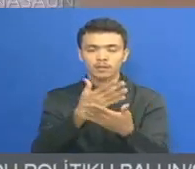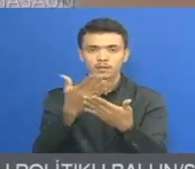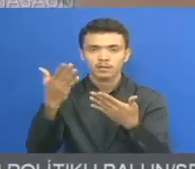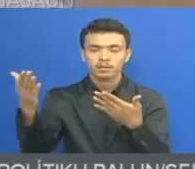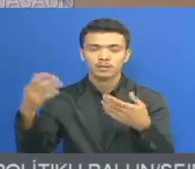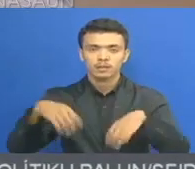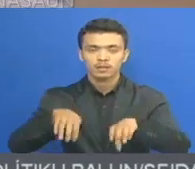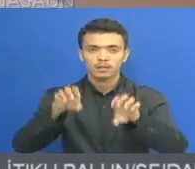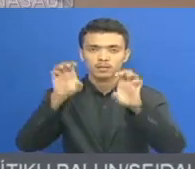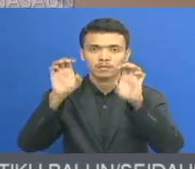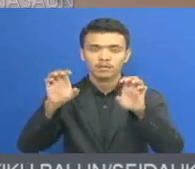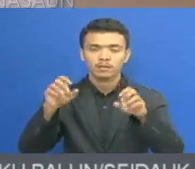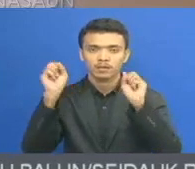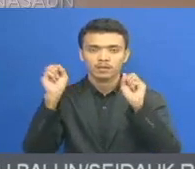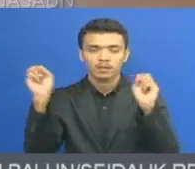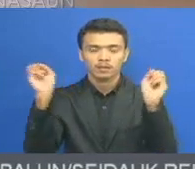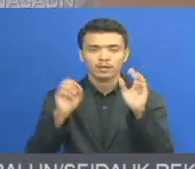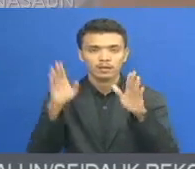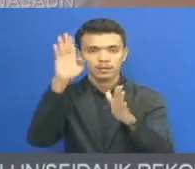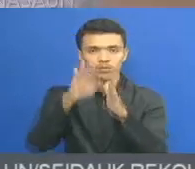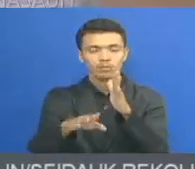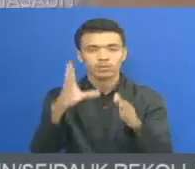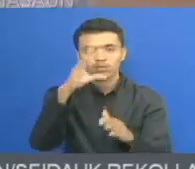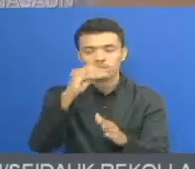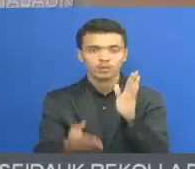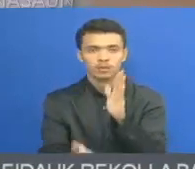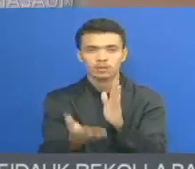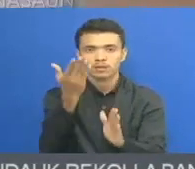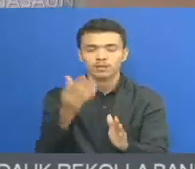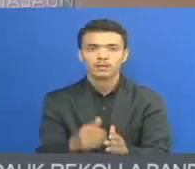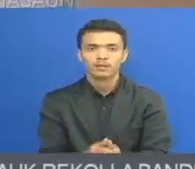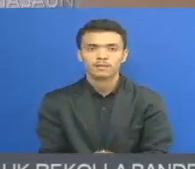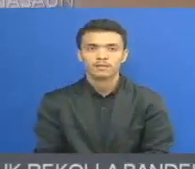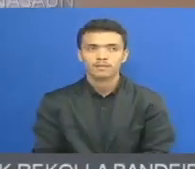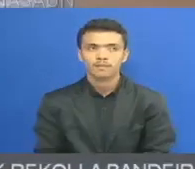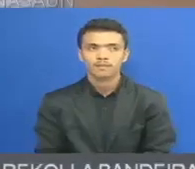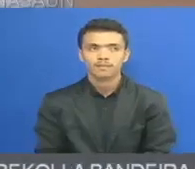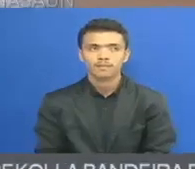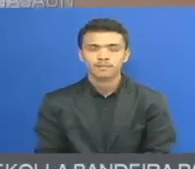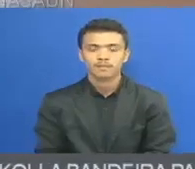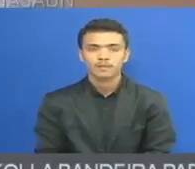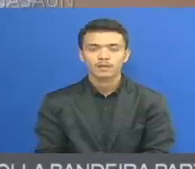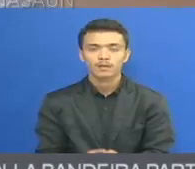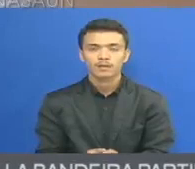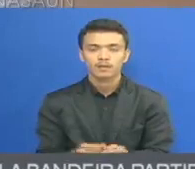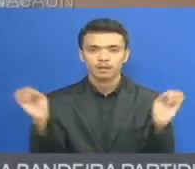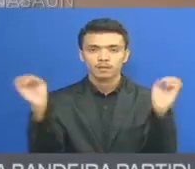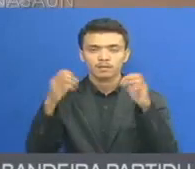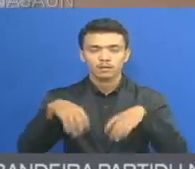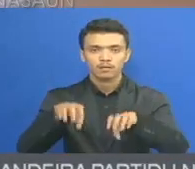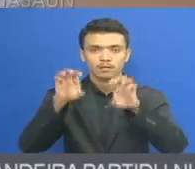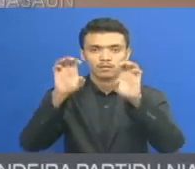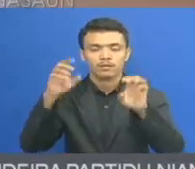mi fane, be la tu la sai, ano, sei lá. Sasam oxir, cimenti, mas cimenti be, biasa ne a mi la fanda.